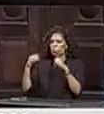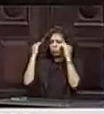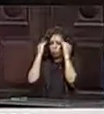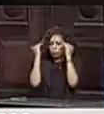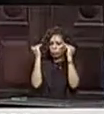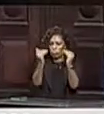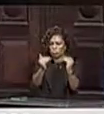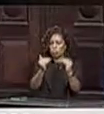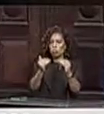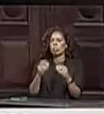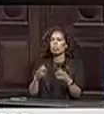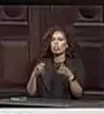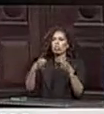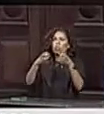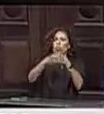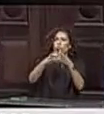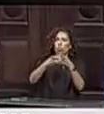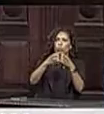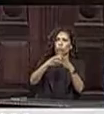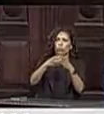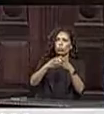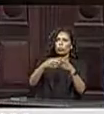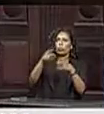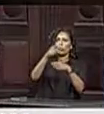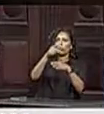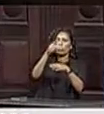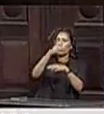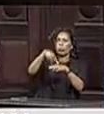federal. Então, os trabalhadores organizados